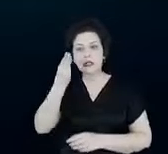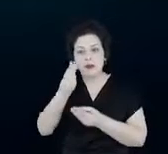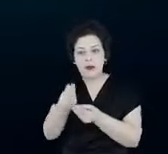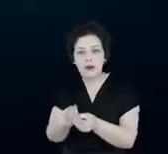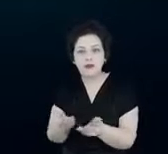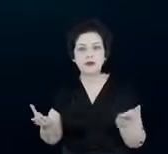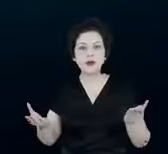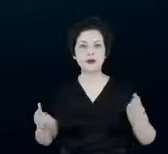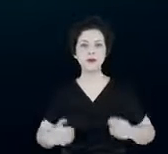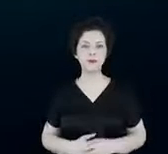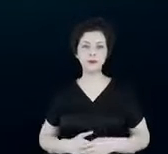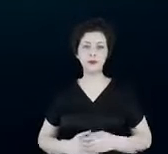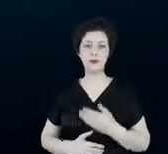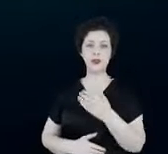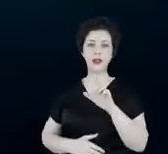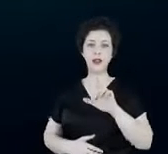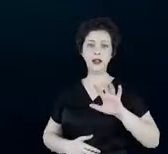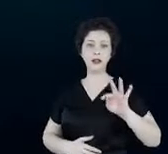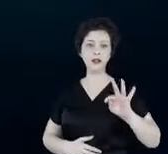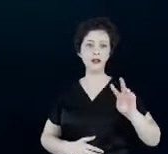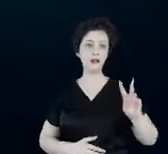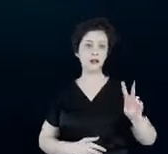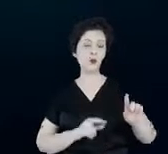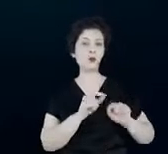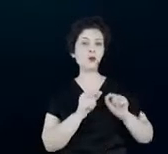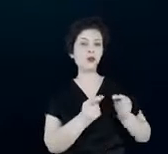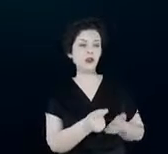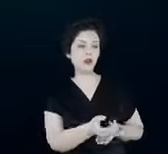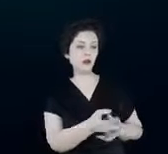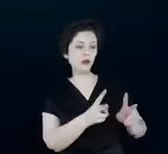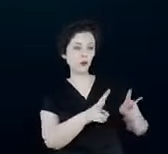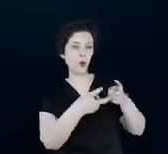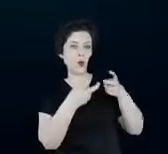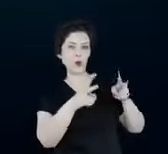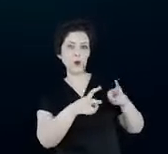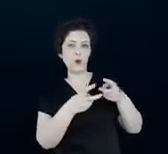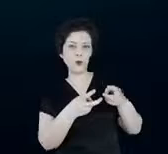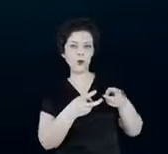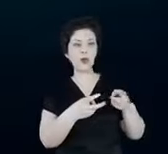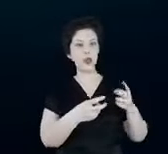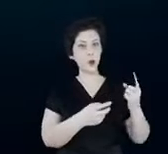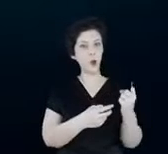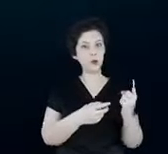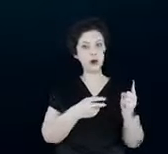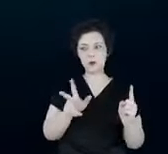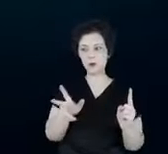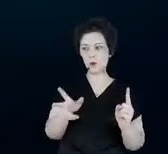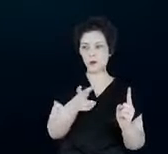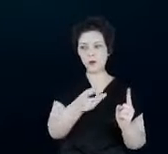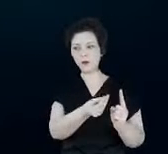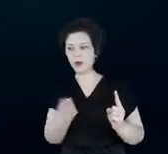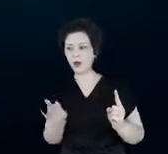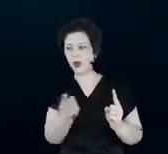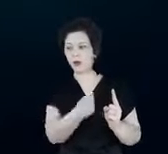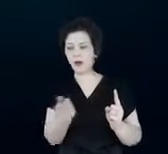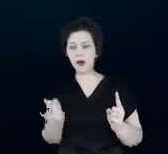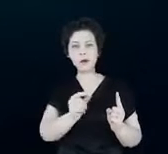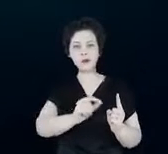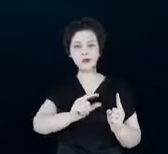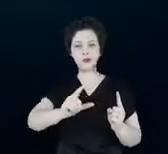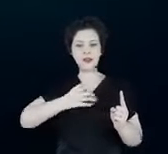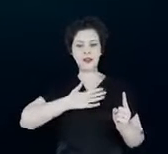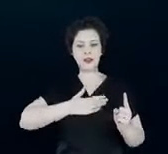LTV né que é quanto tem um cliente atrás de imunização atrás de dinheiro para uma marca né aumenta de acordo com a sua situação